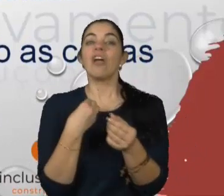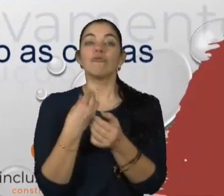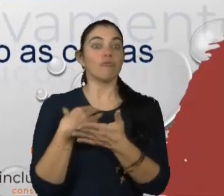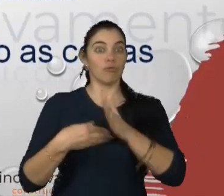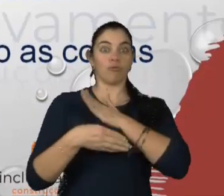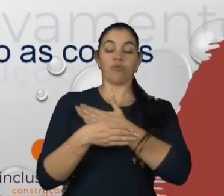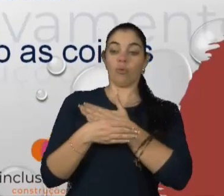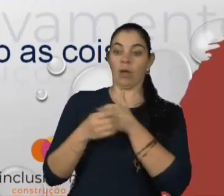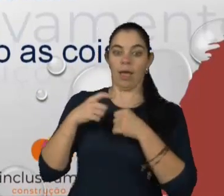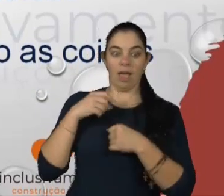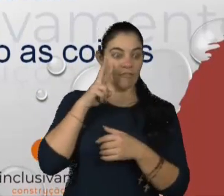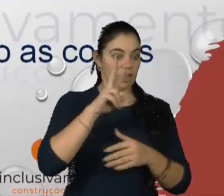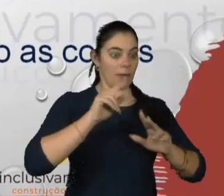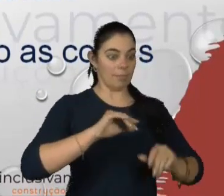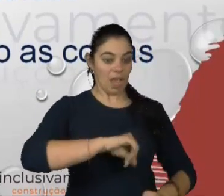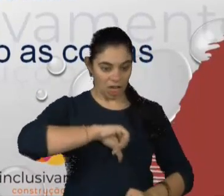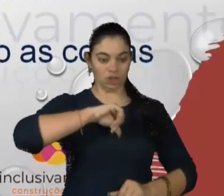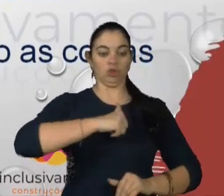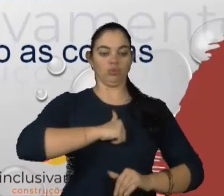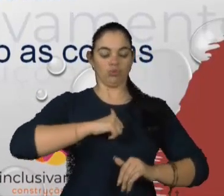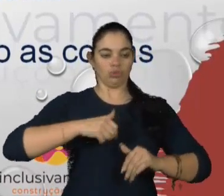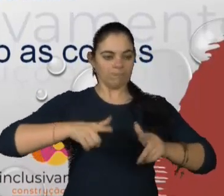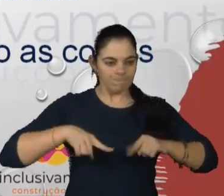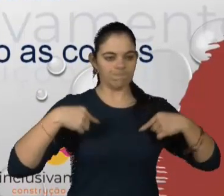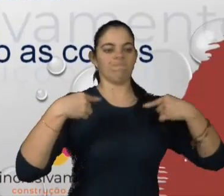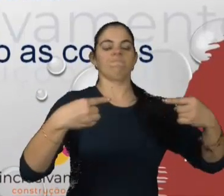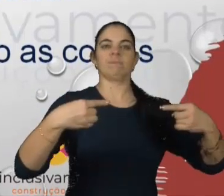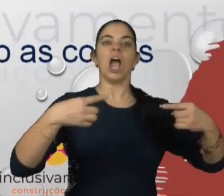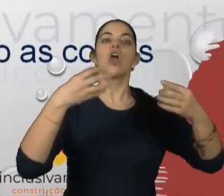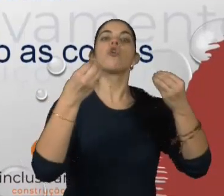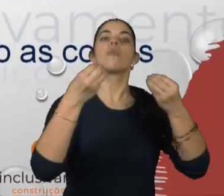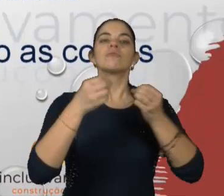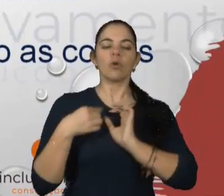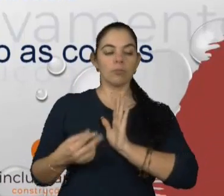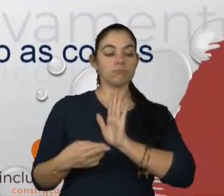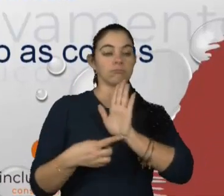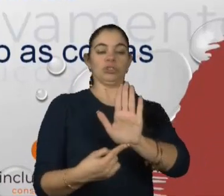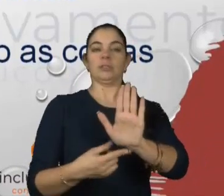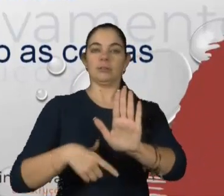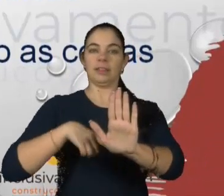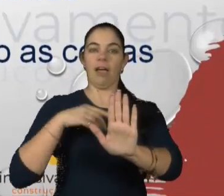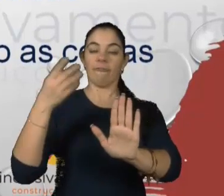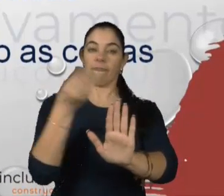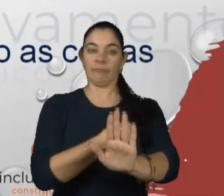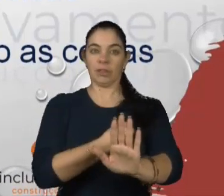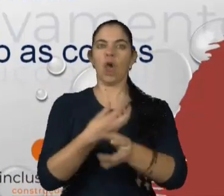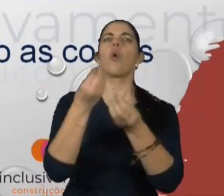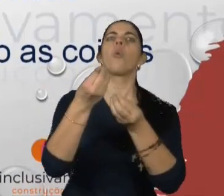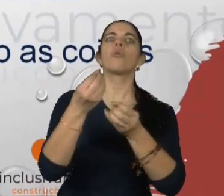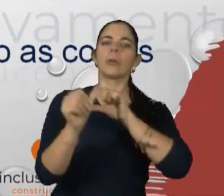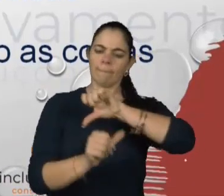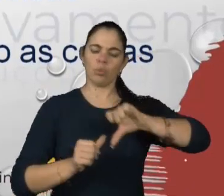vou ter as minhas atitudes, como eu vou reagir mediante as coisas da vida. E como é que a gente muda